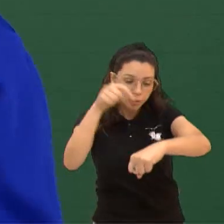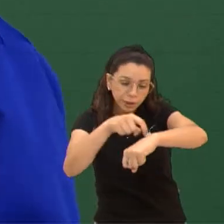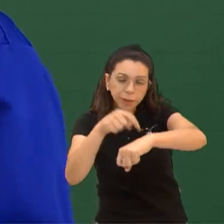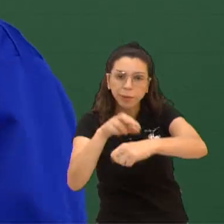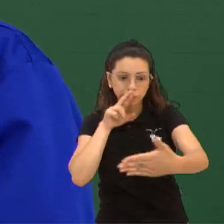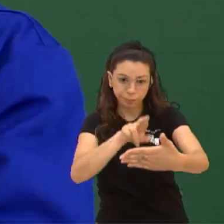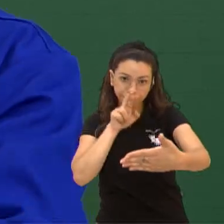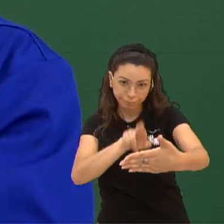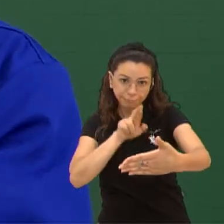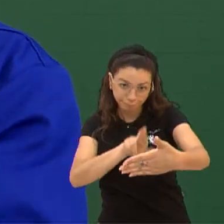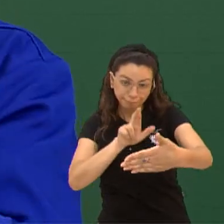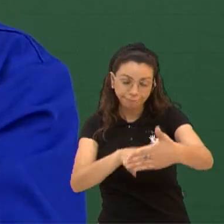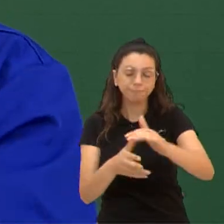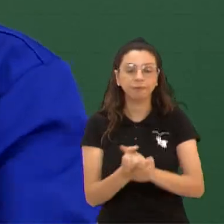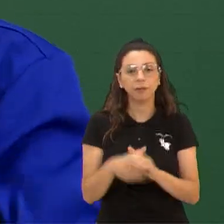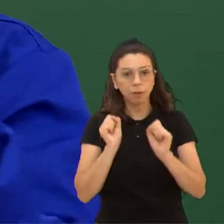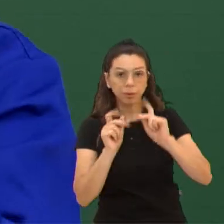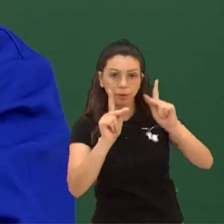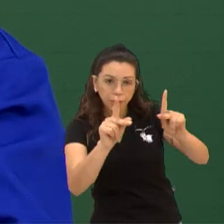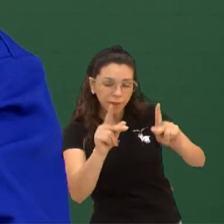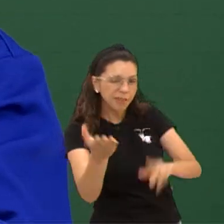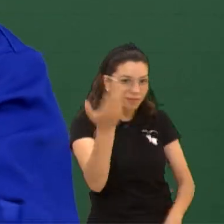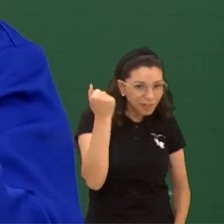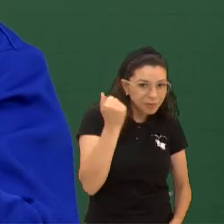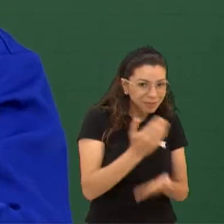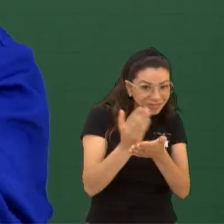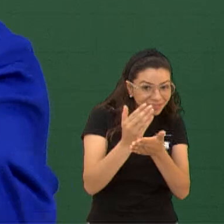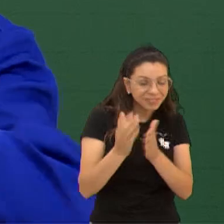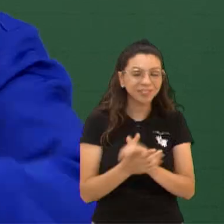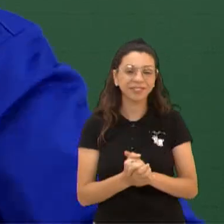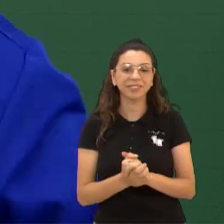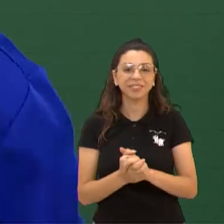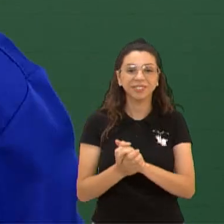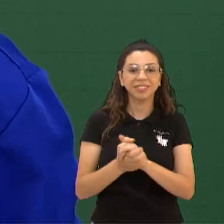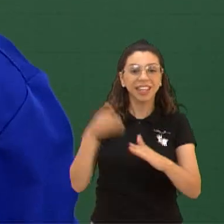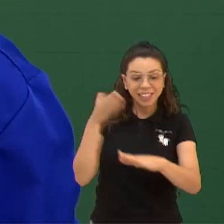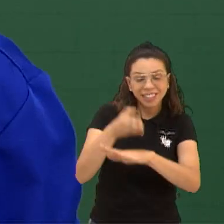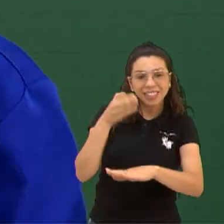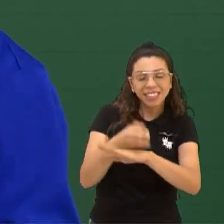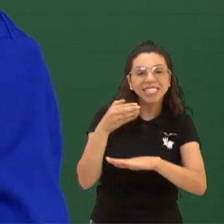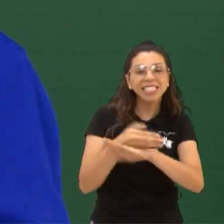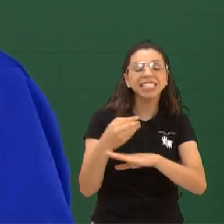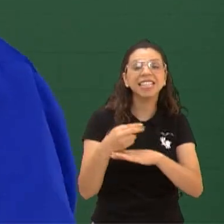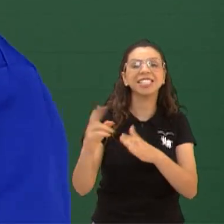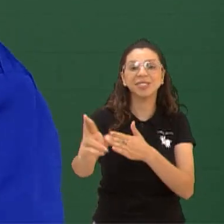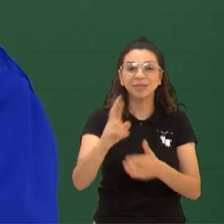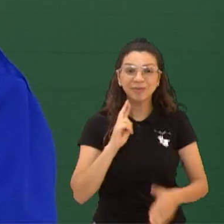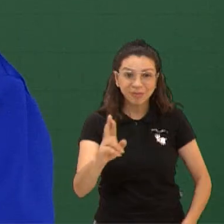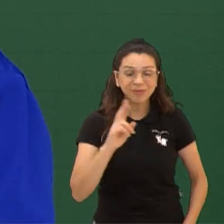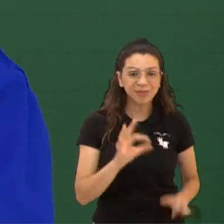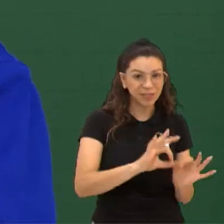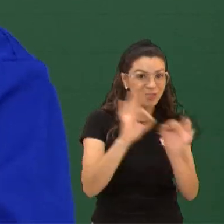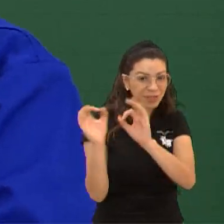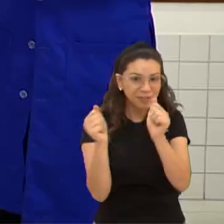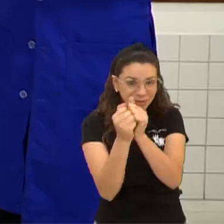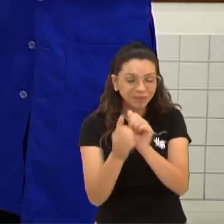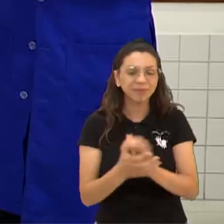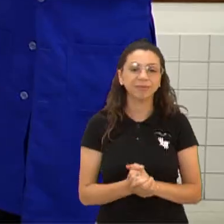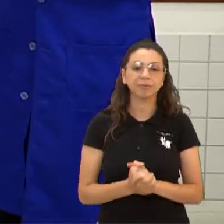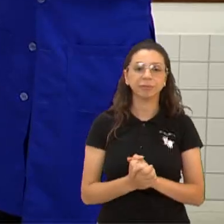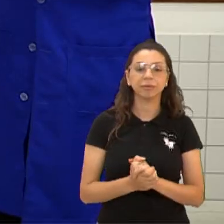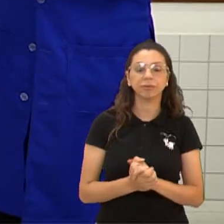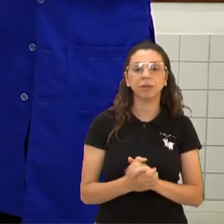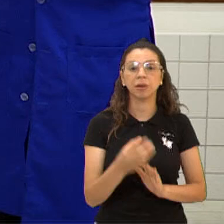vão fazendo lá. Vamos dar um ok? Vamos lá? Acessem aí, mandem a sua resposta. Estou acompanhando aqui.